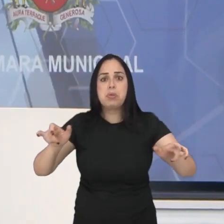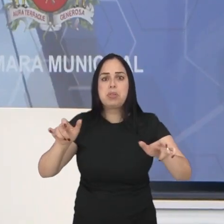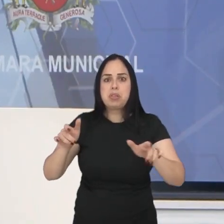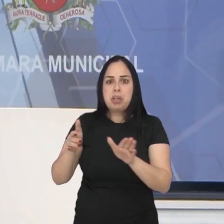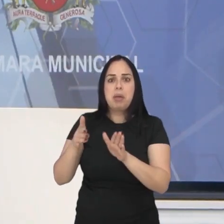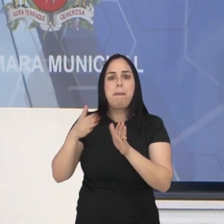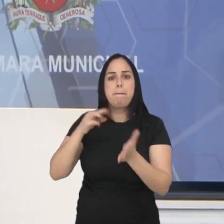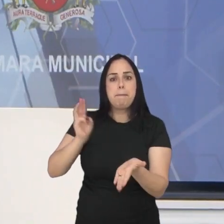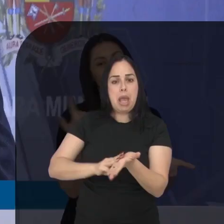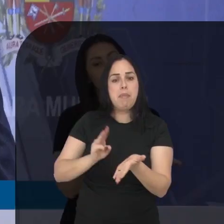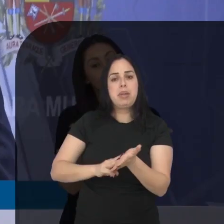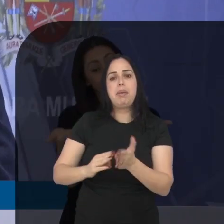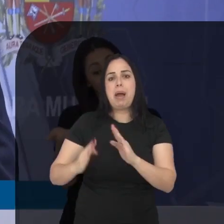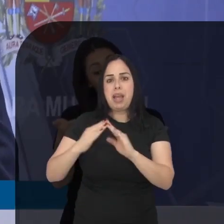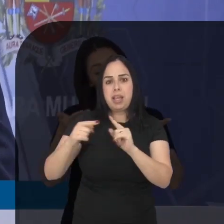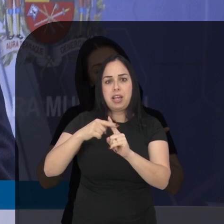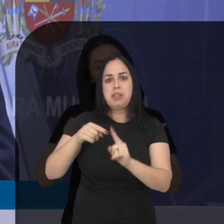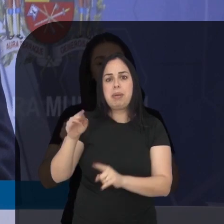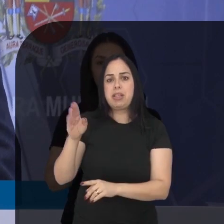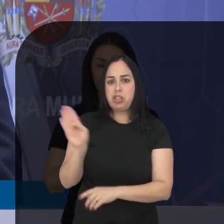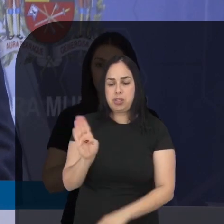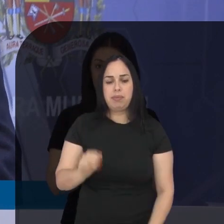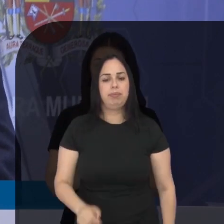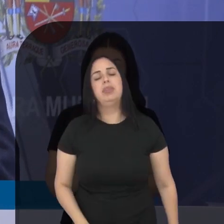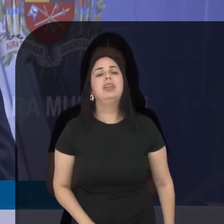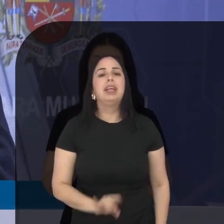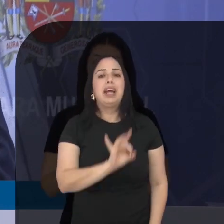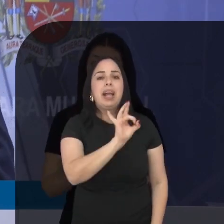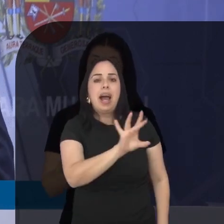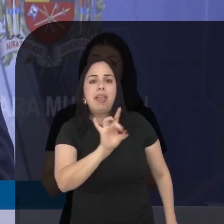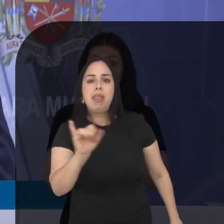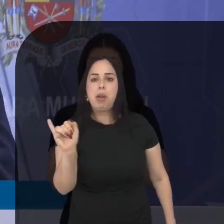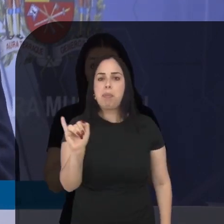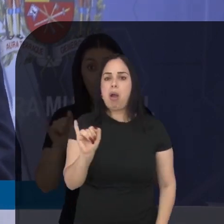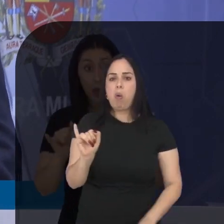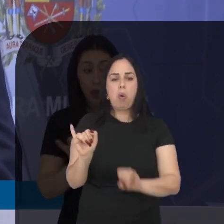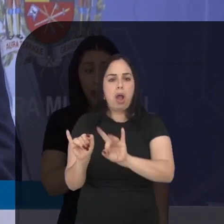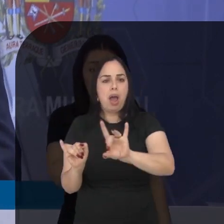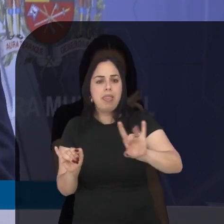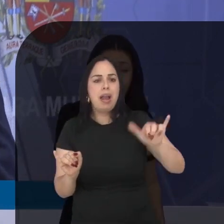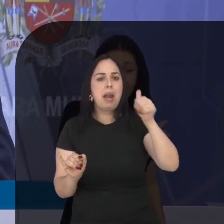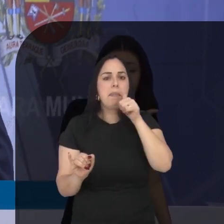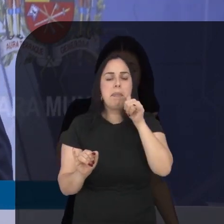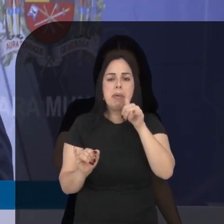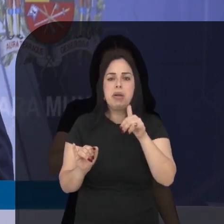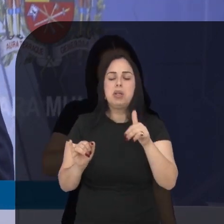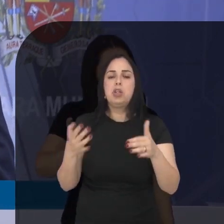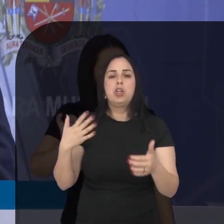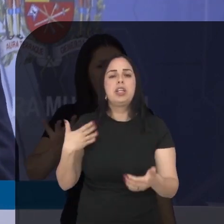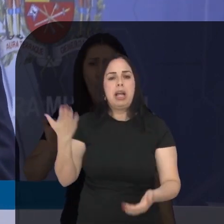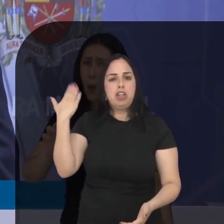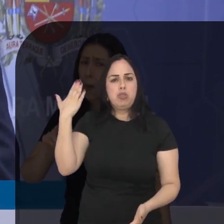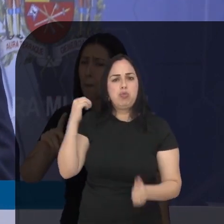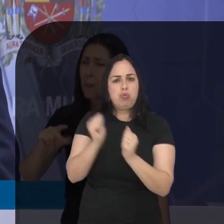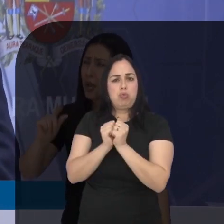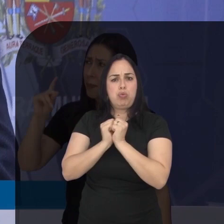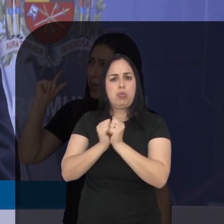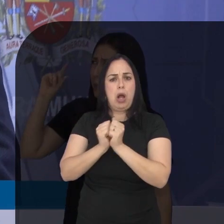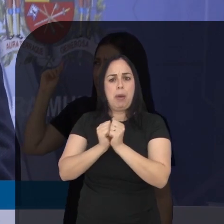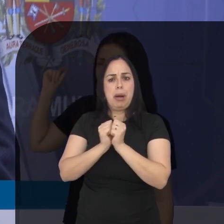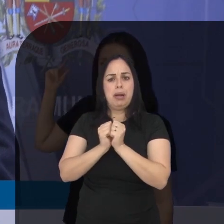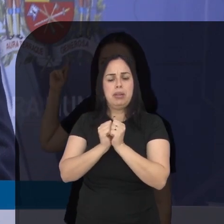Igreja Batista Renovada. Eu quero frisar que cada irmão, cada irmã, do mais antigo que caminha